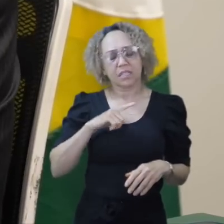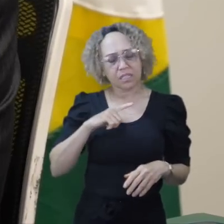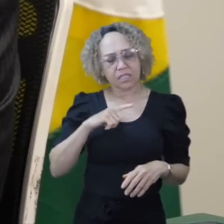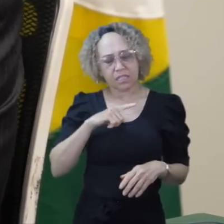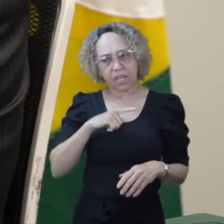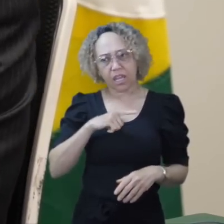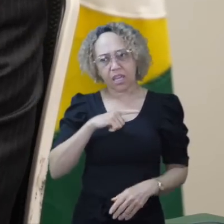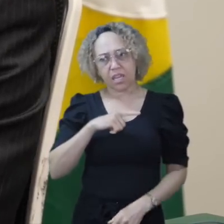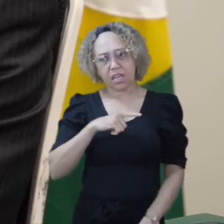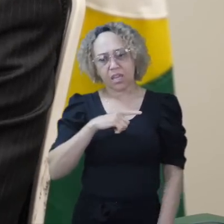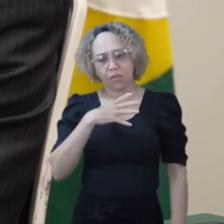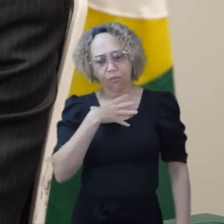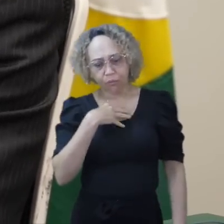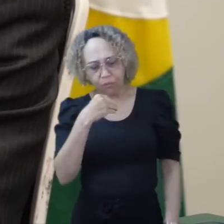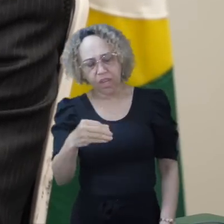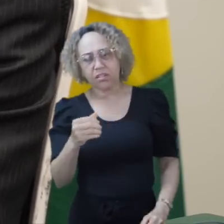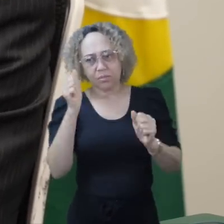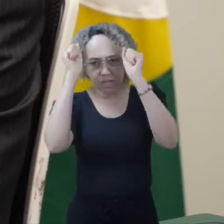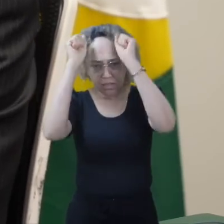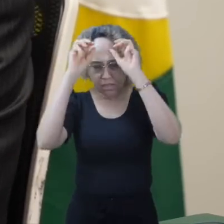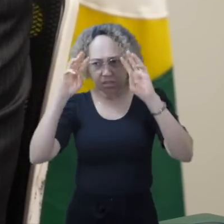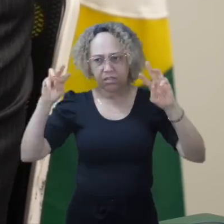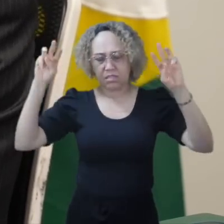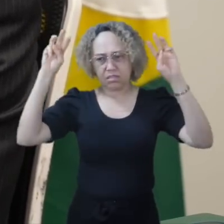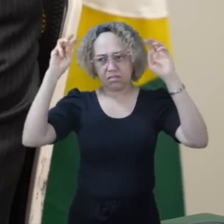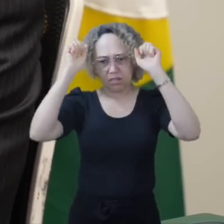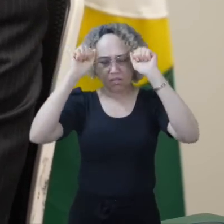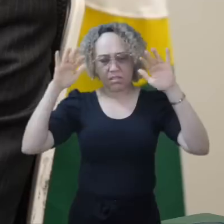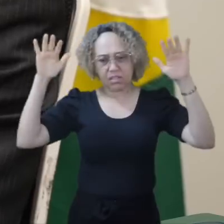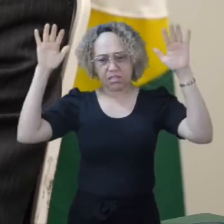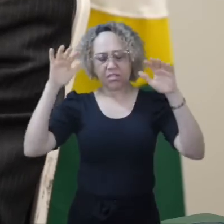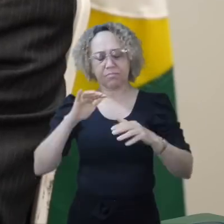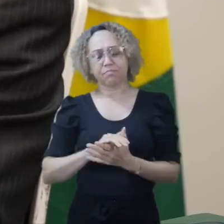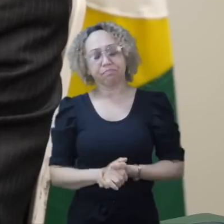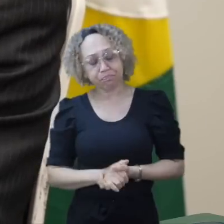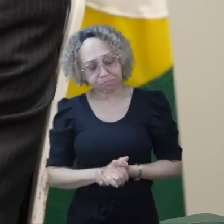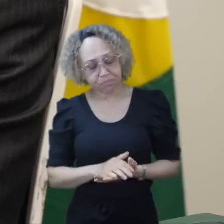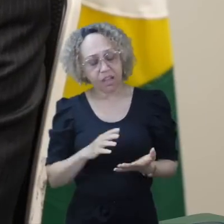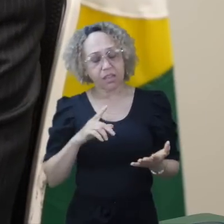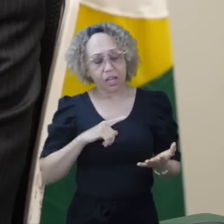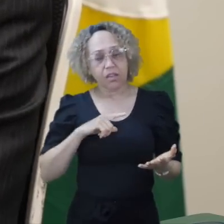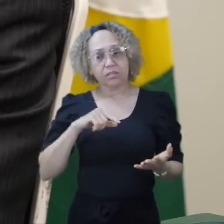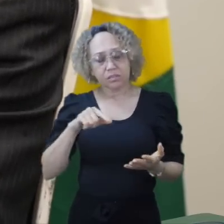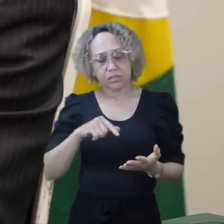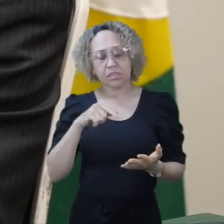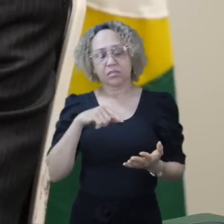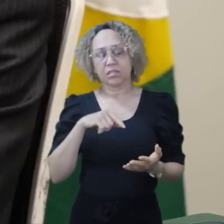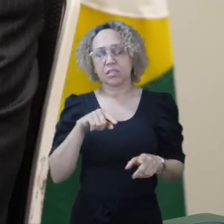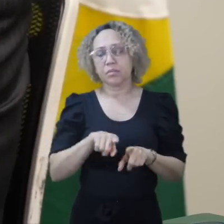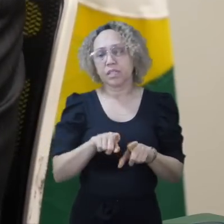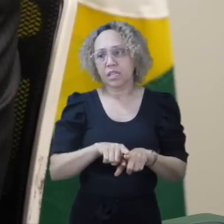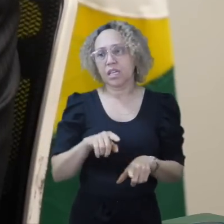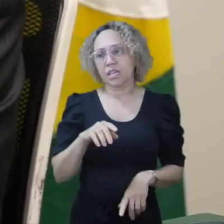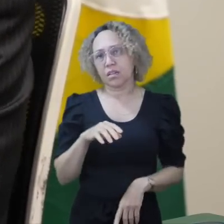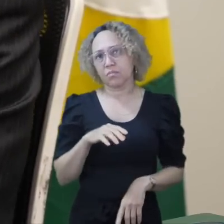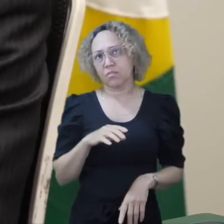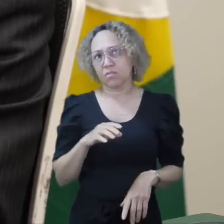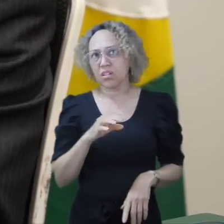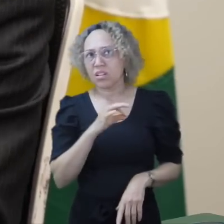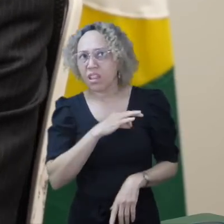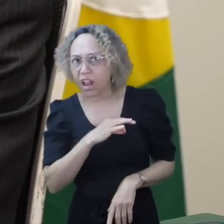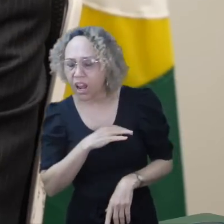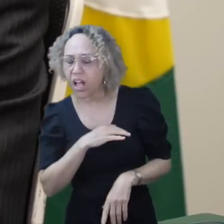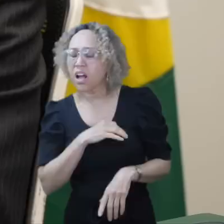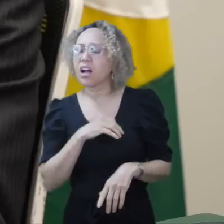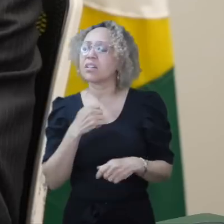grandes questões nacional, com as questões de salário, né, dos programas como Bolsa Família, do pé de meia, da